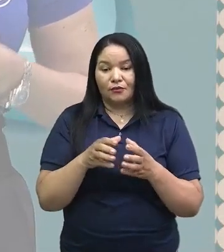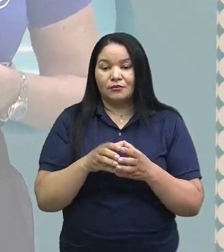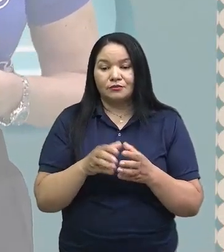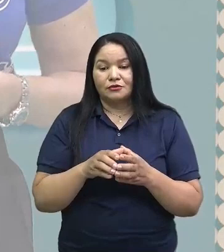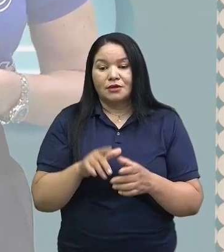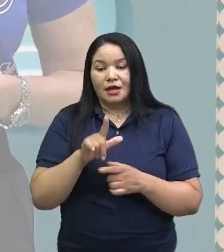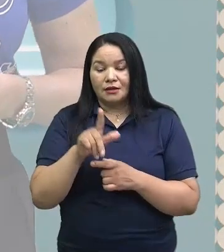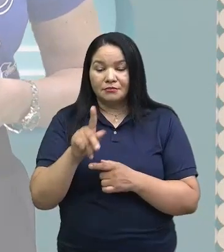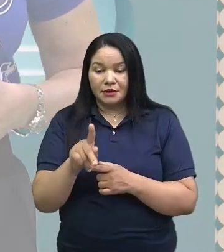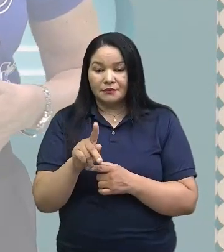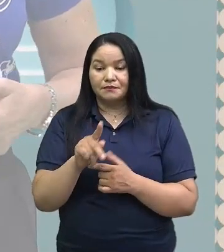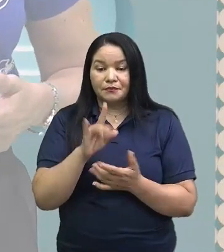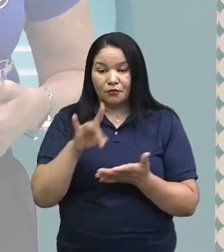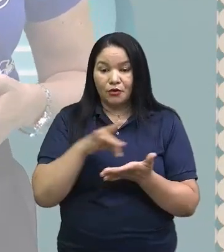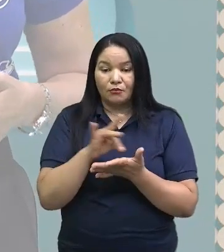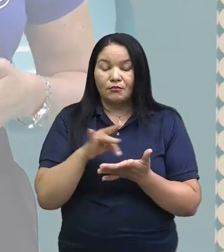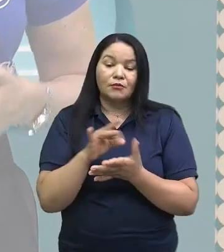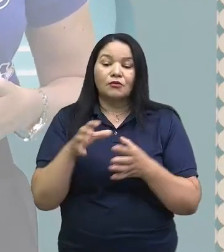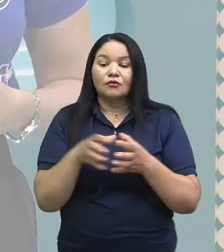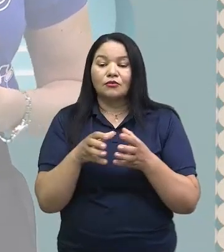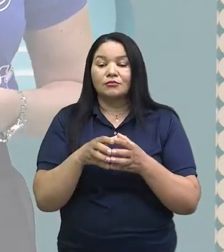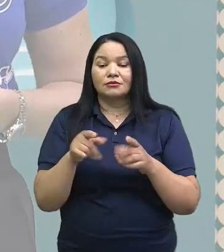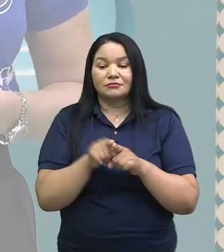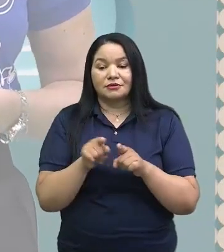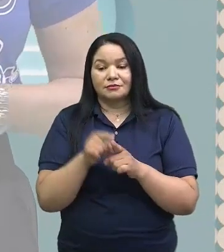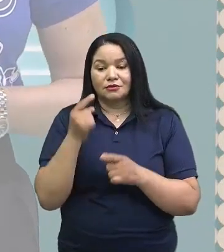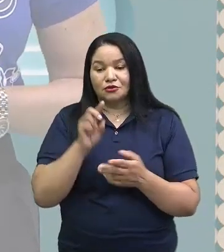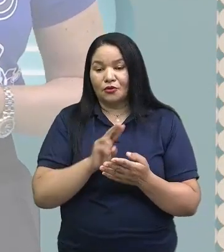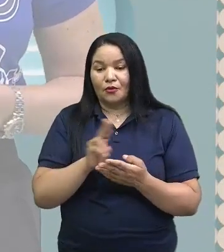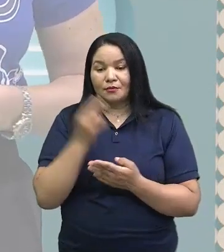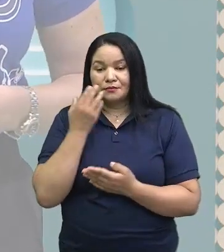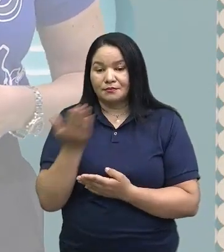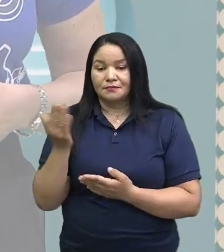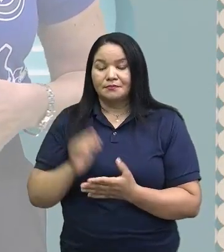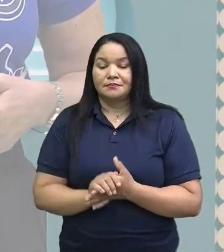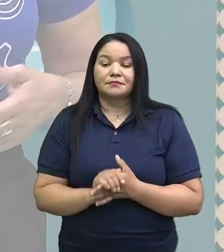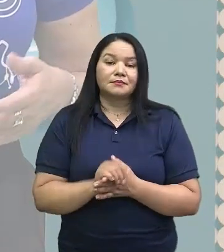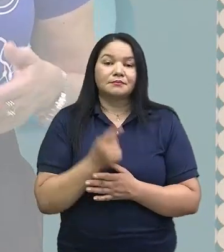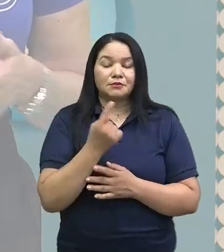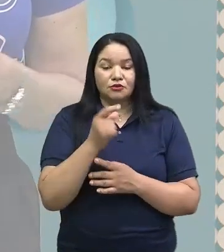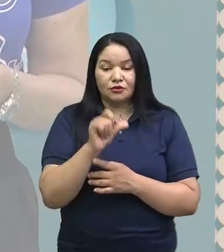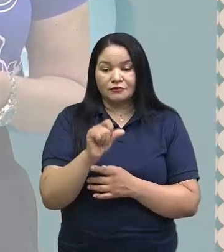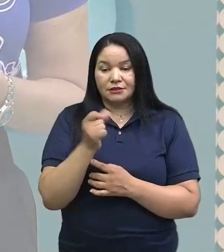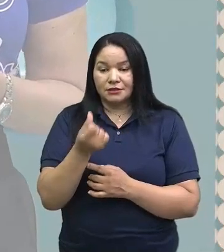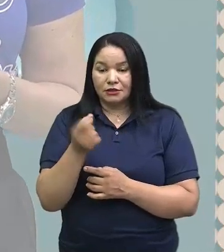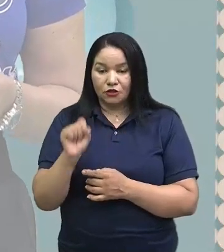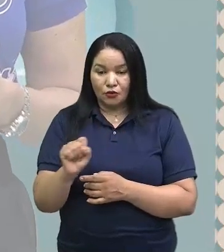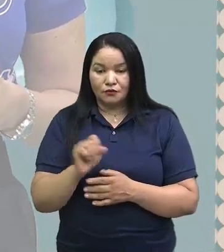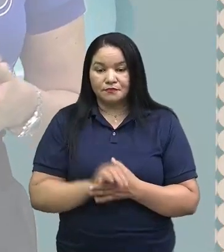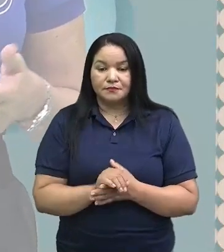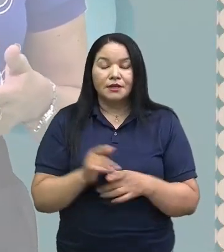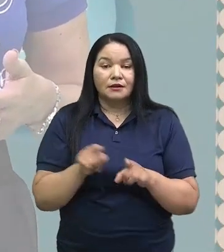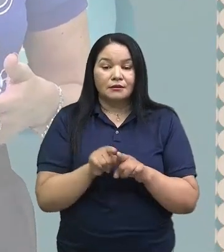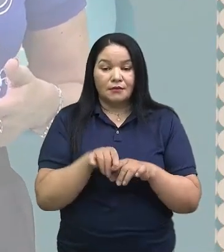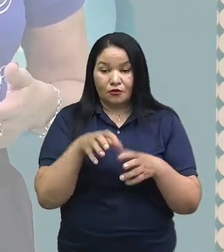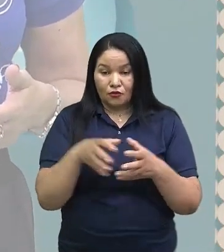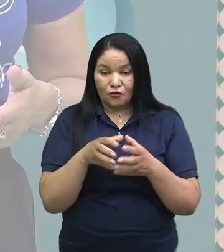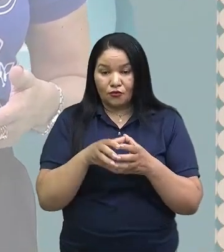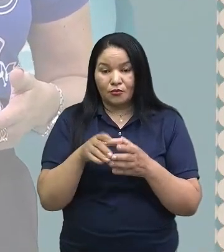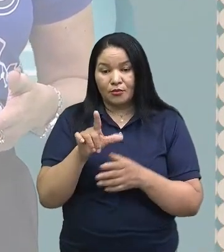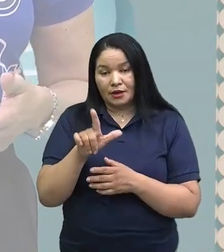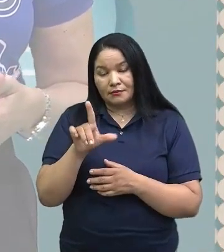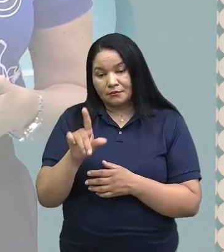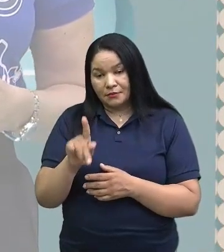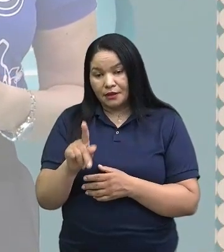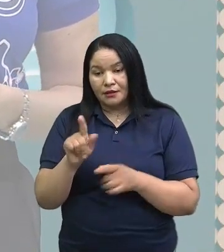célebre LP Tropicalia Opanis et Senses, em 1968. O LP Tropicalia teve a